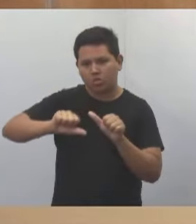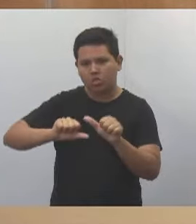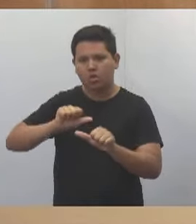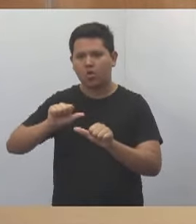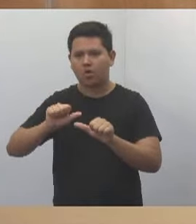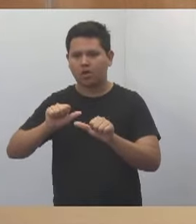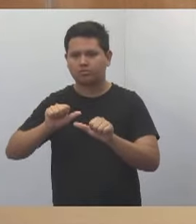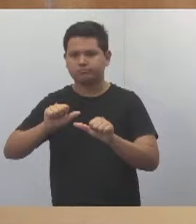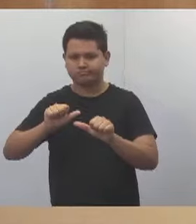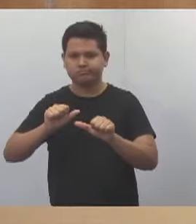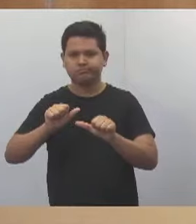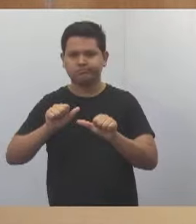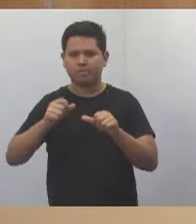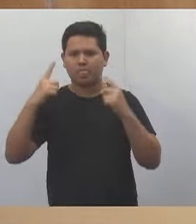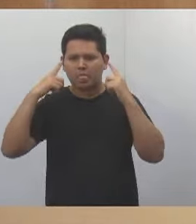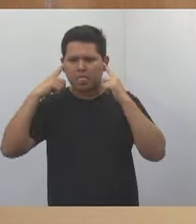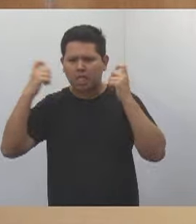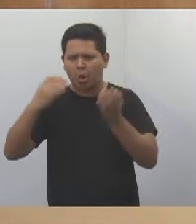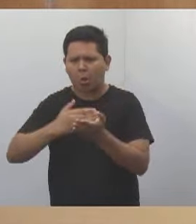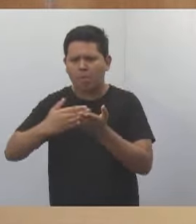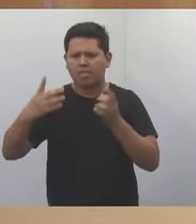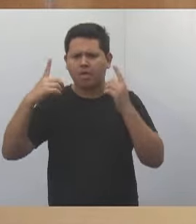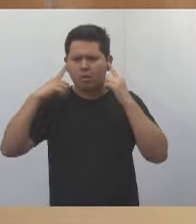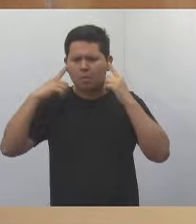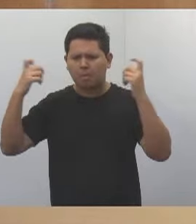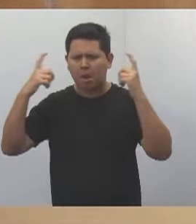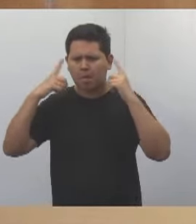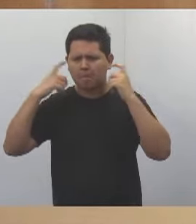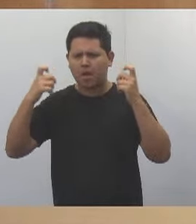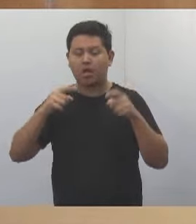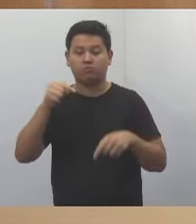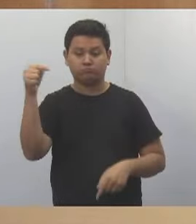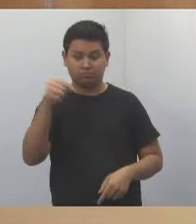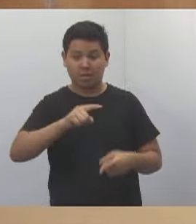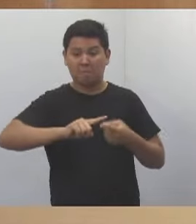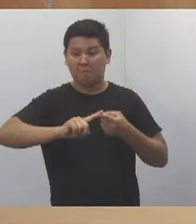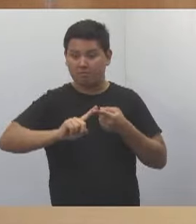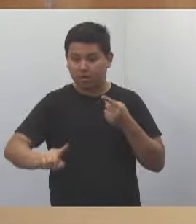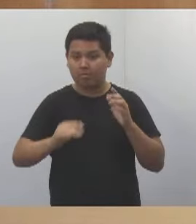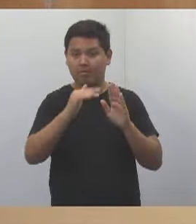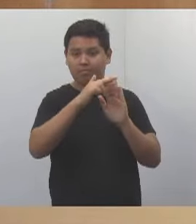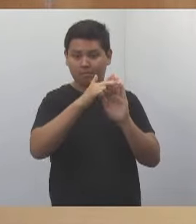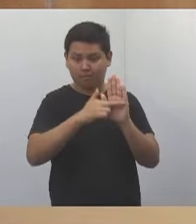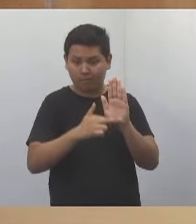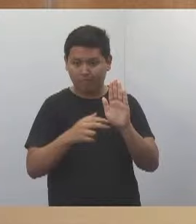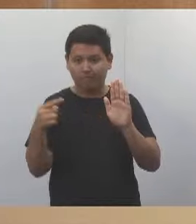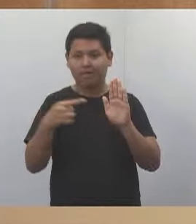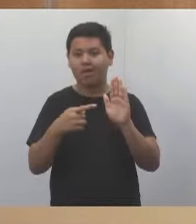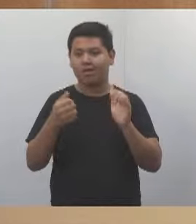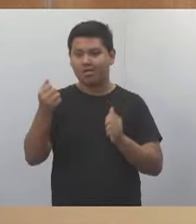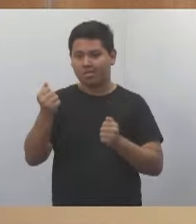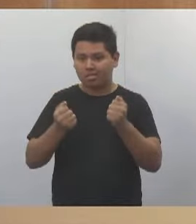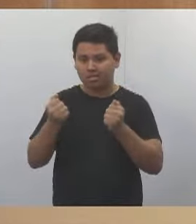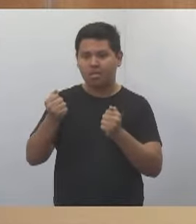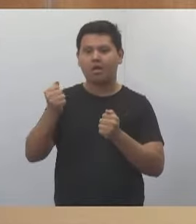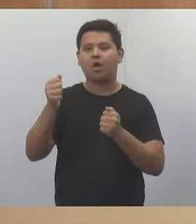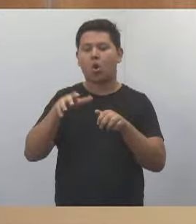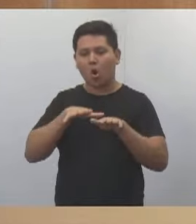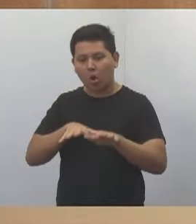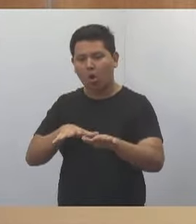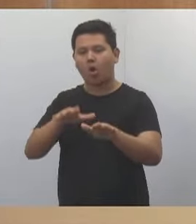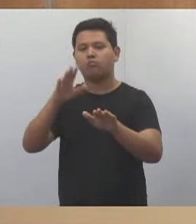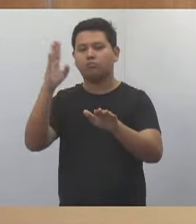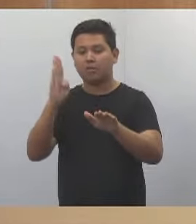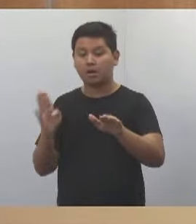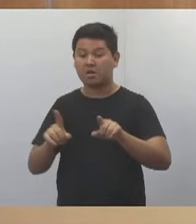comece a fazer barulho. Isso é proibido pelo Código de Trânsito Brasileiro. Porém,